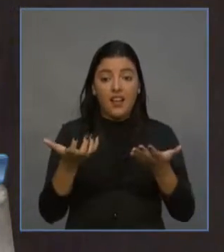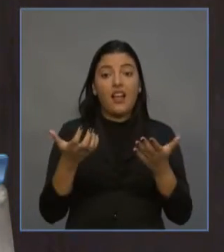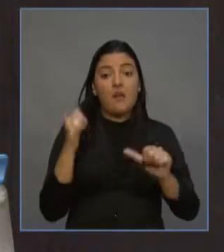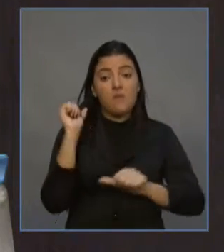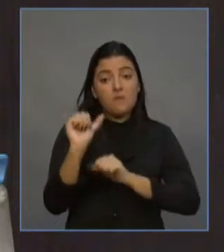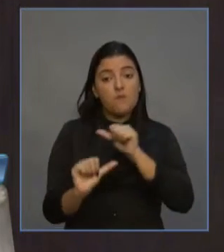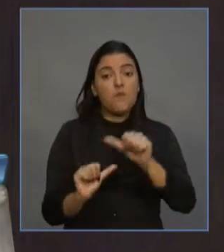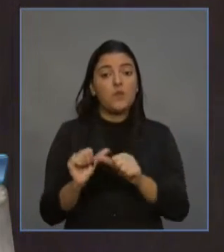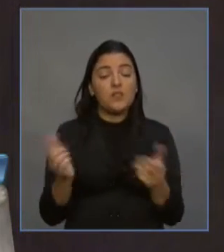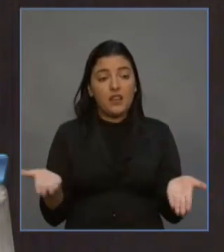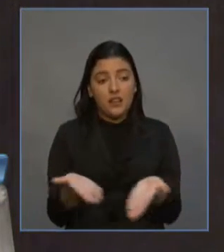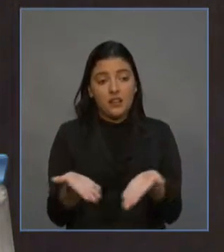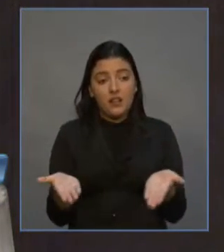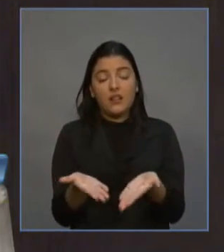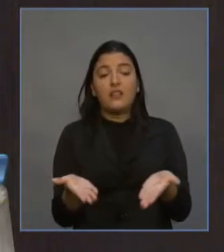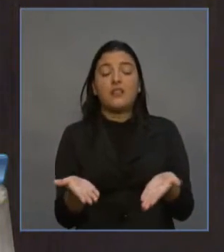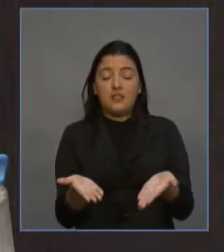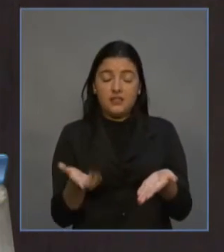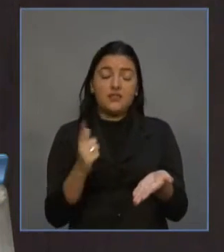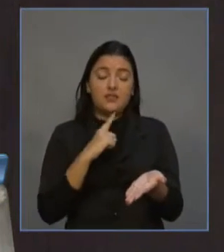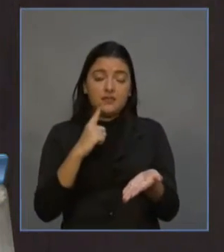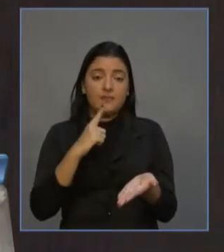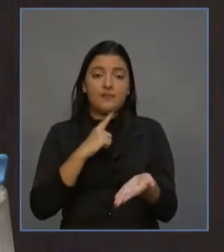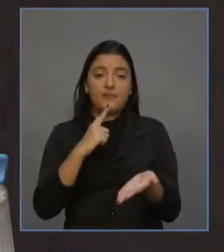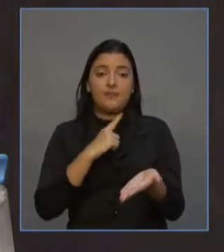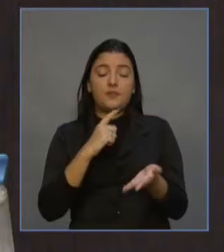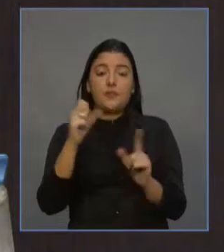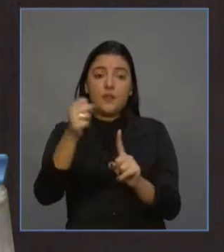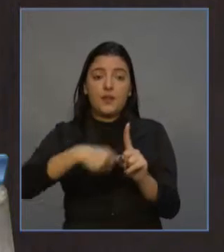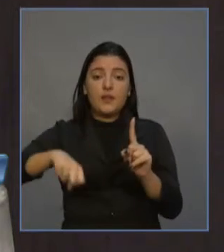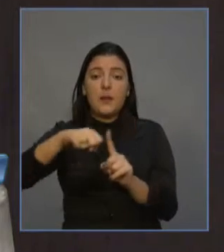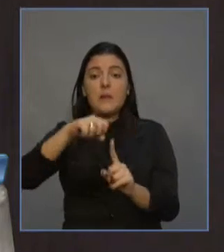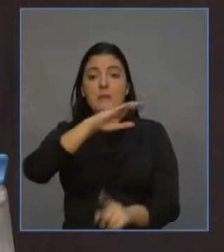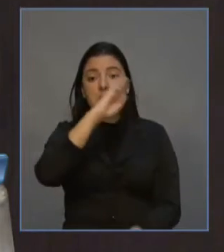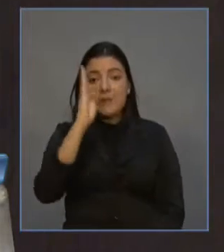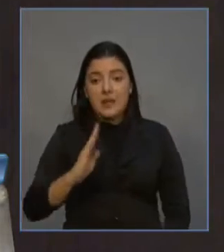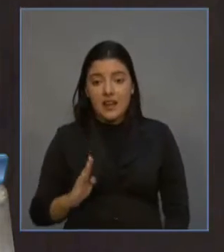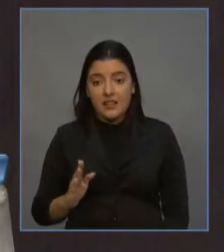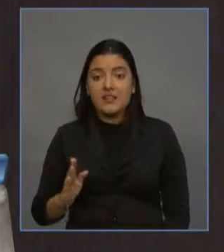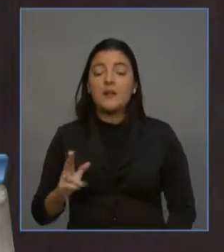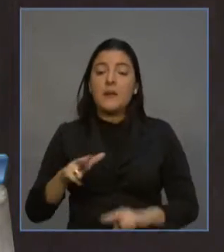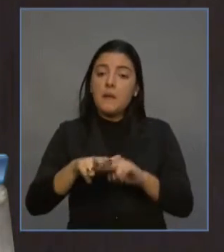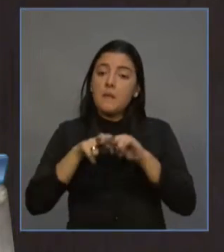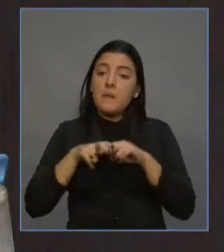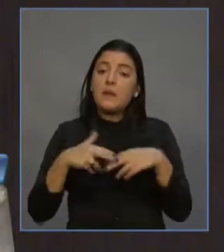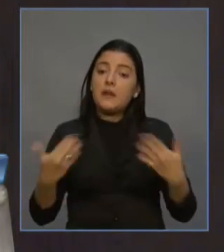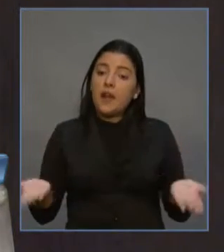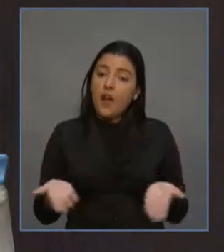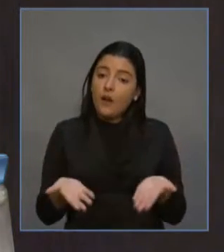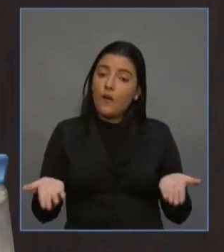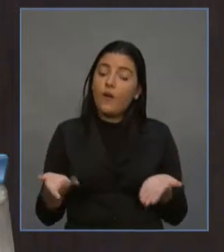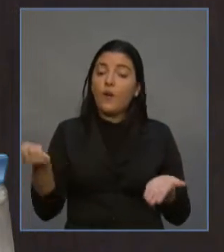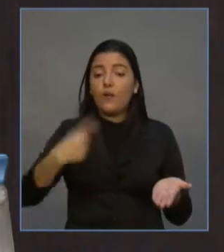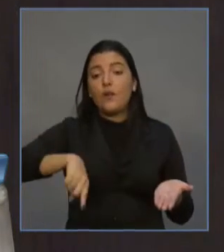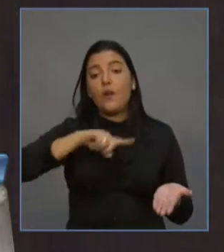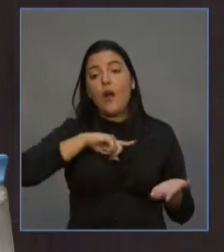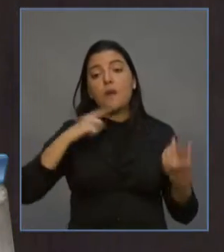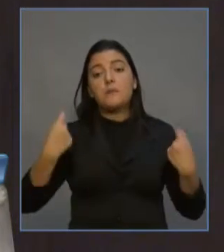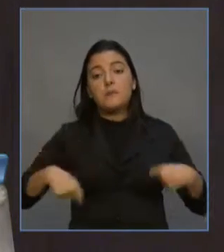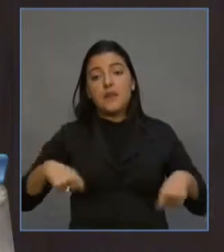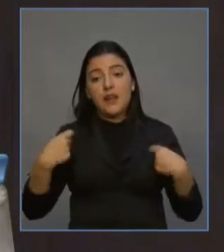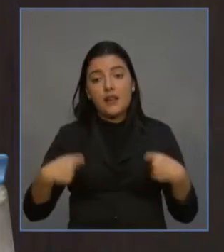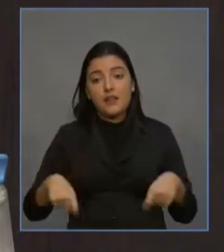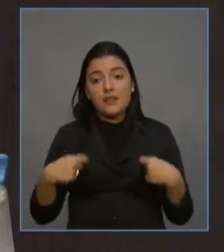permitir, inclusive, resistências da sociedade brasileira. Por isso mesmo, nós